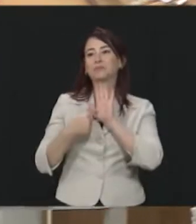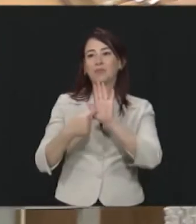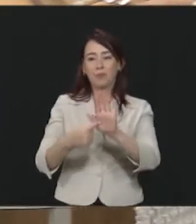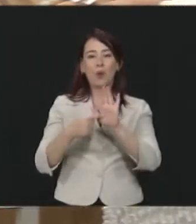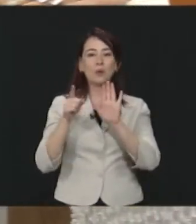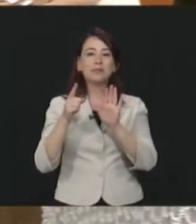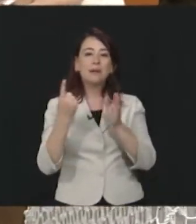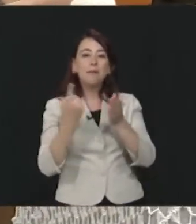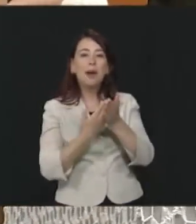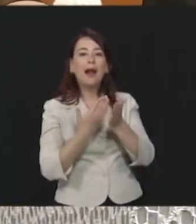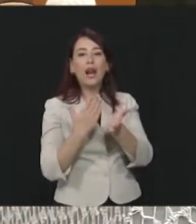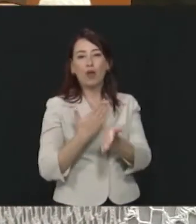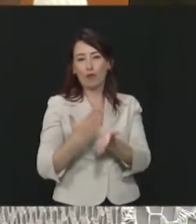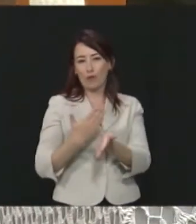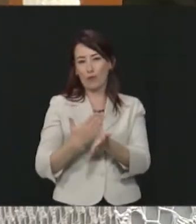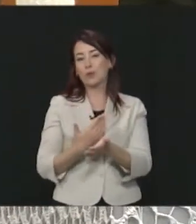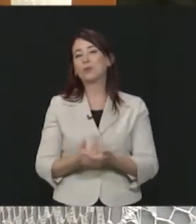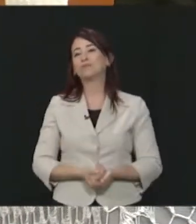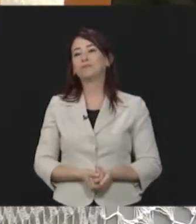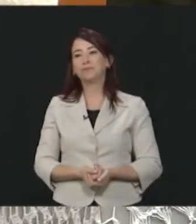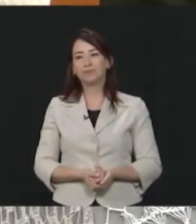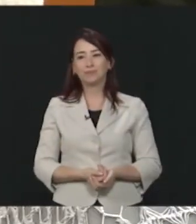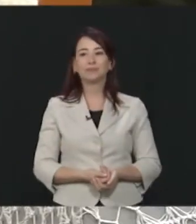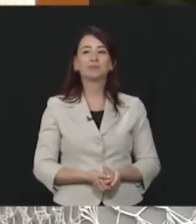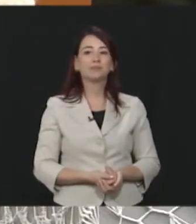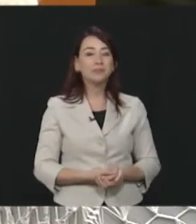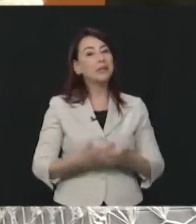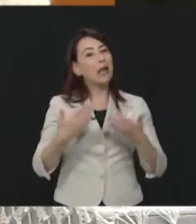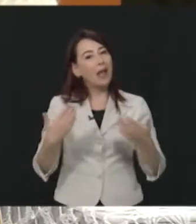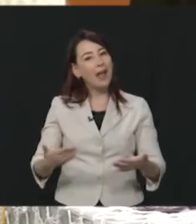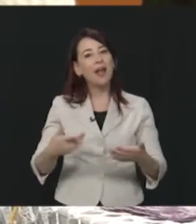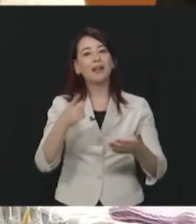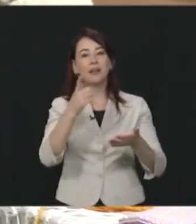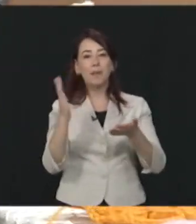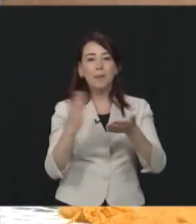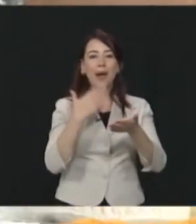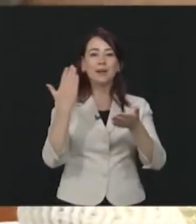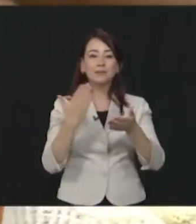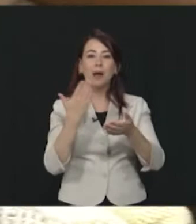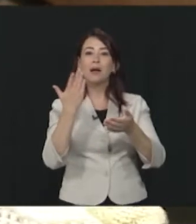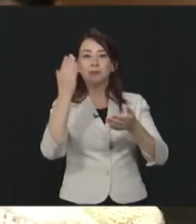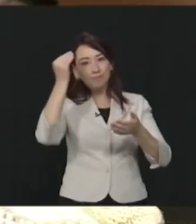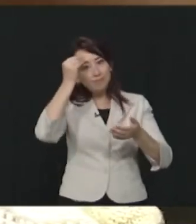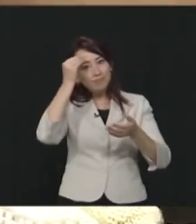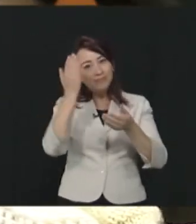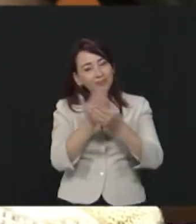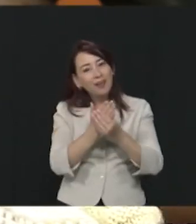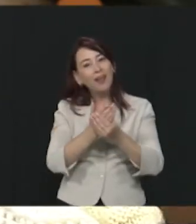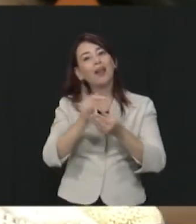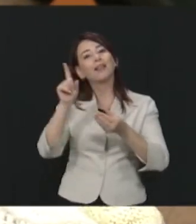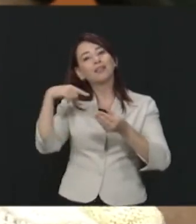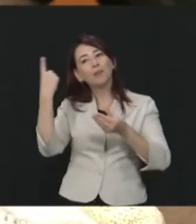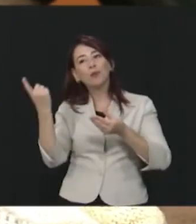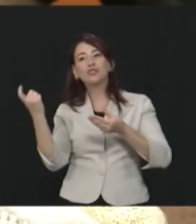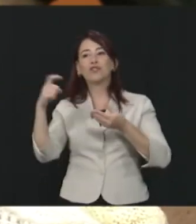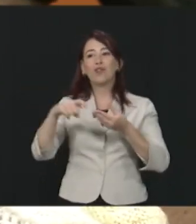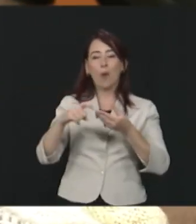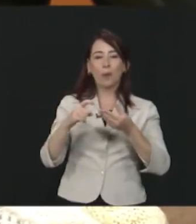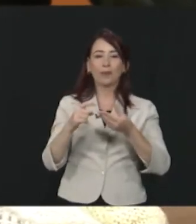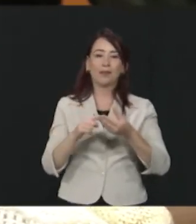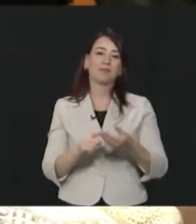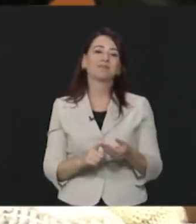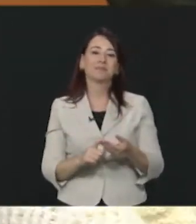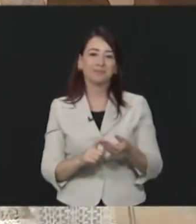pessoal. Que bacana! E aí você vai passando as páginas e depois põe... Ele é ajustável, né?